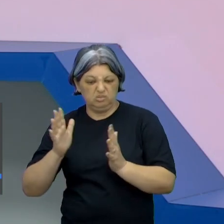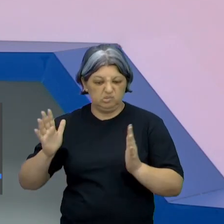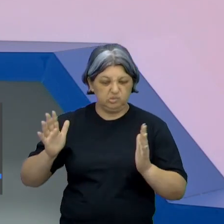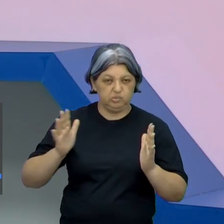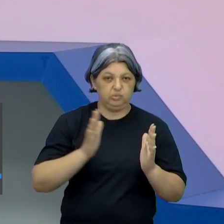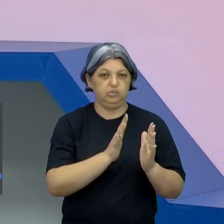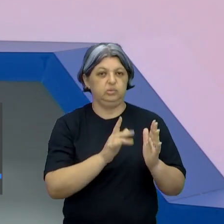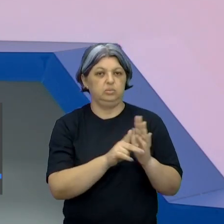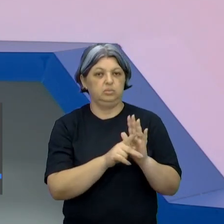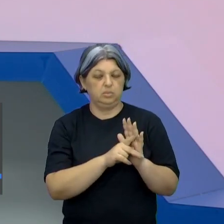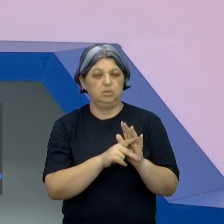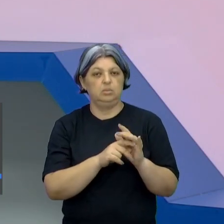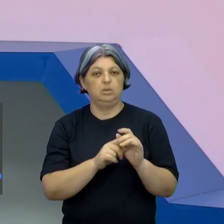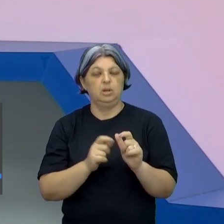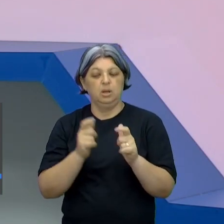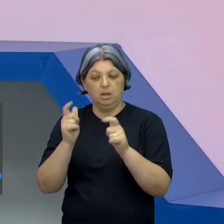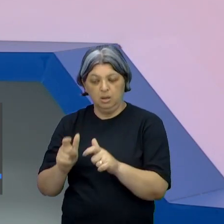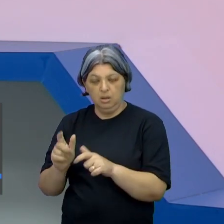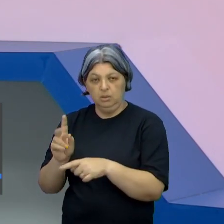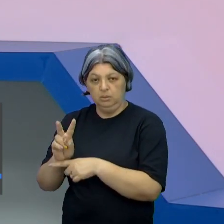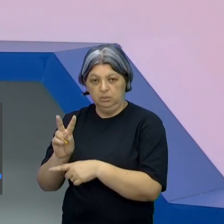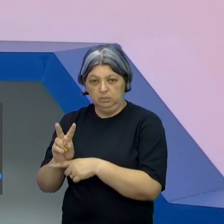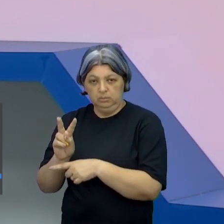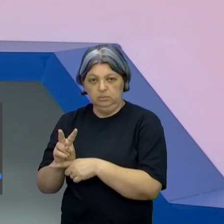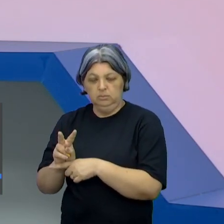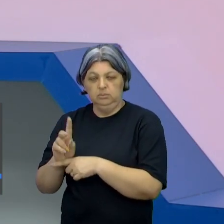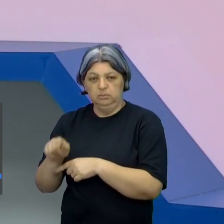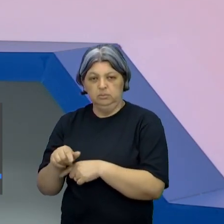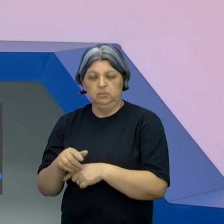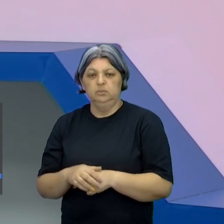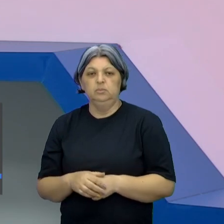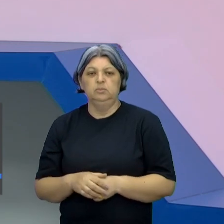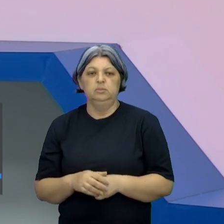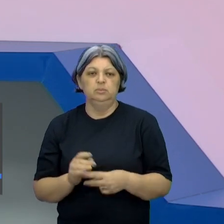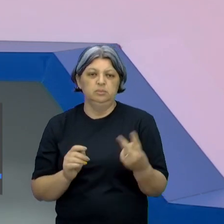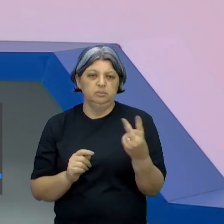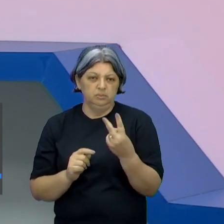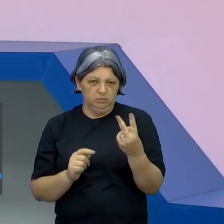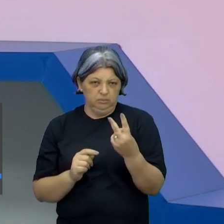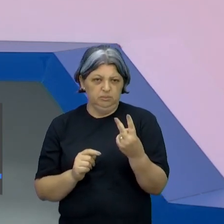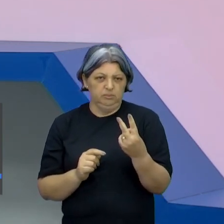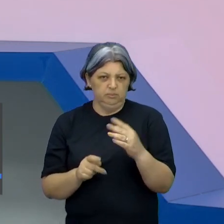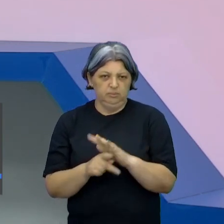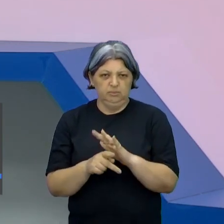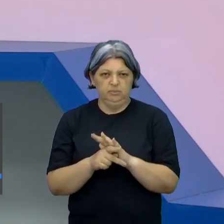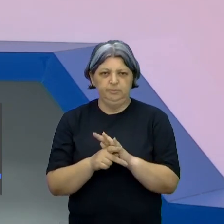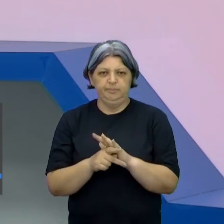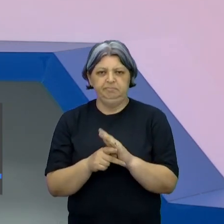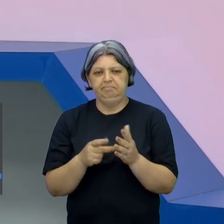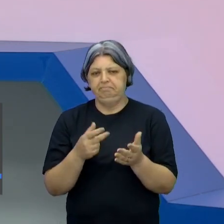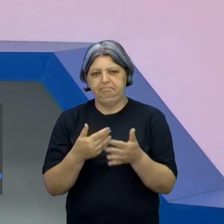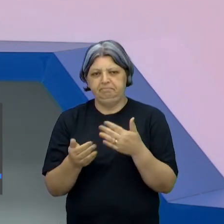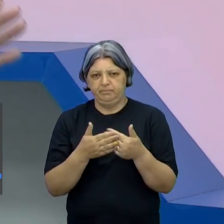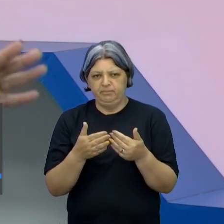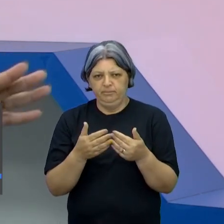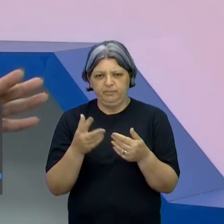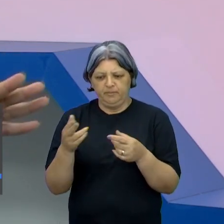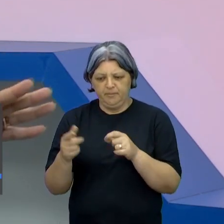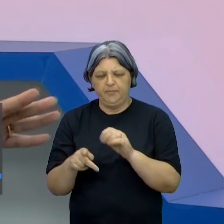tinha sido tomado conta por maculelê, e ele com dois pedaços ali de pau, que eram